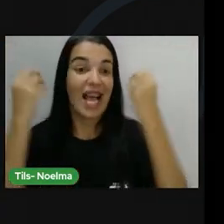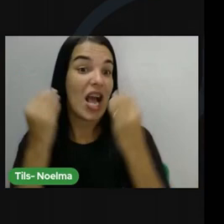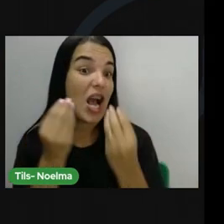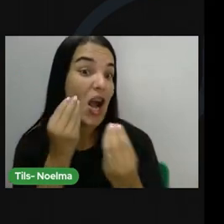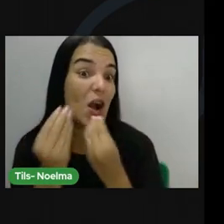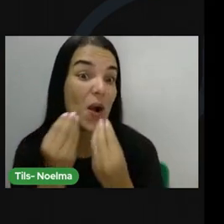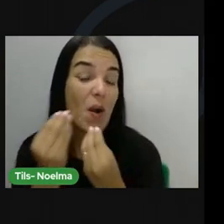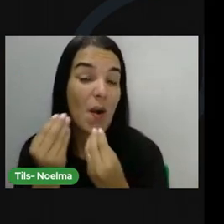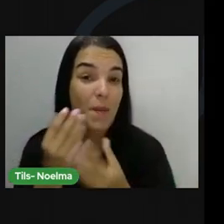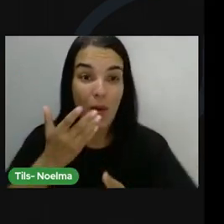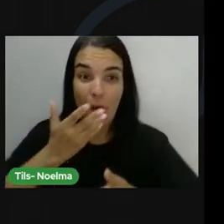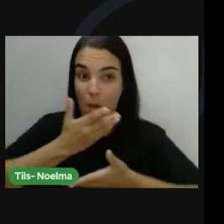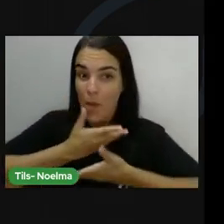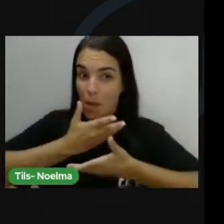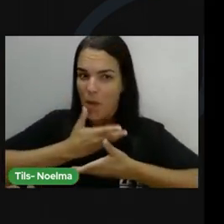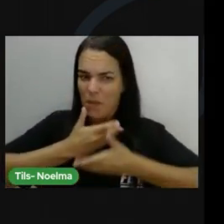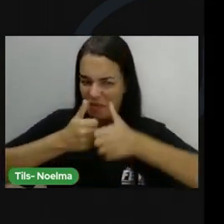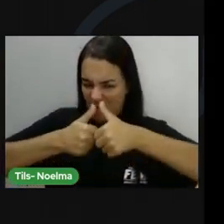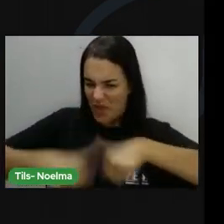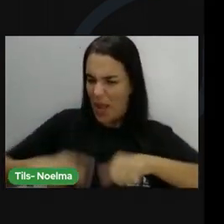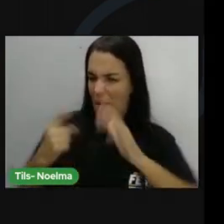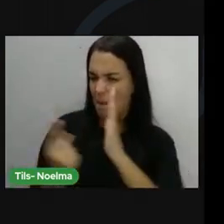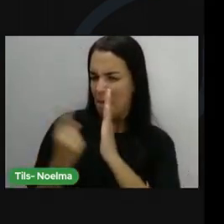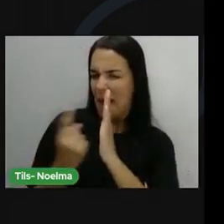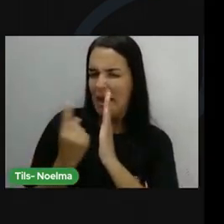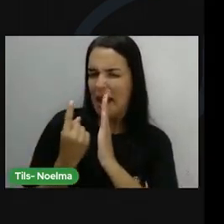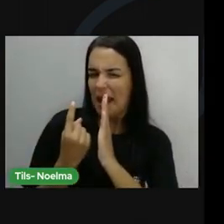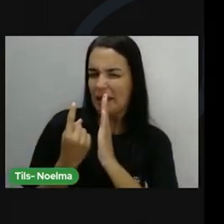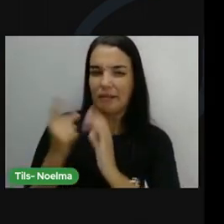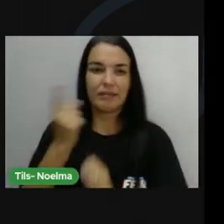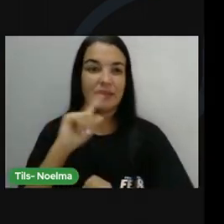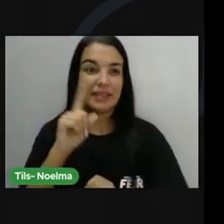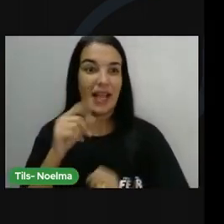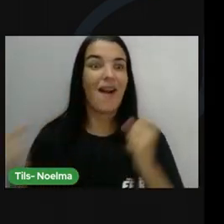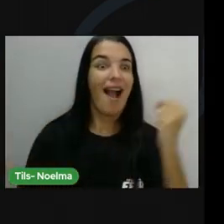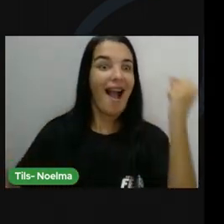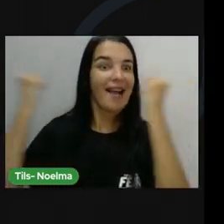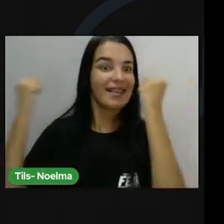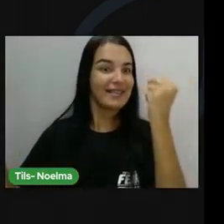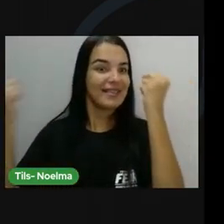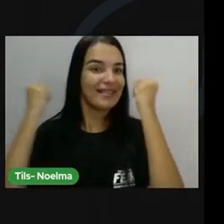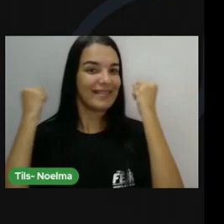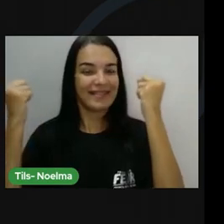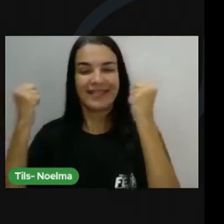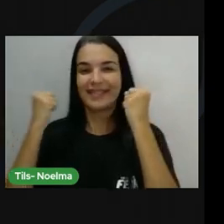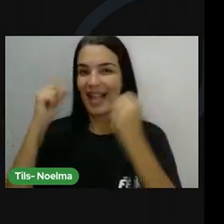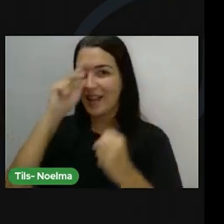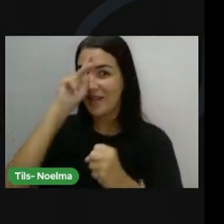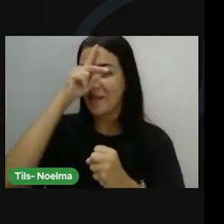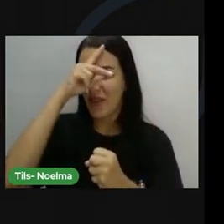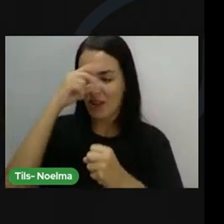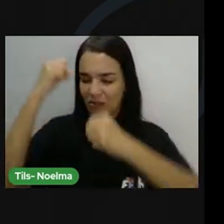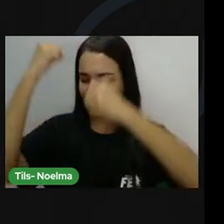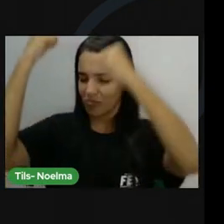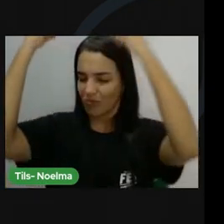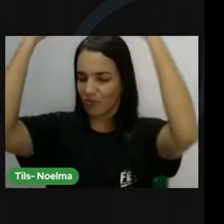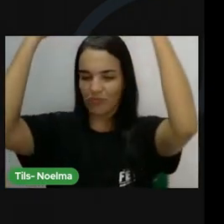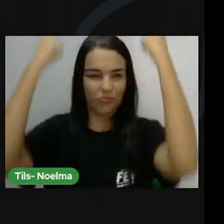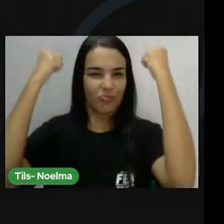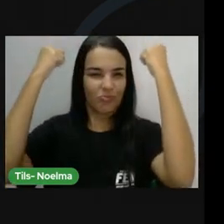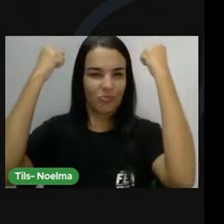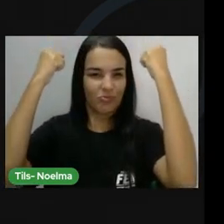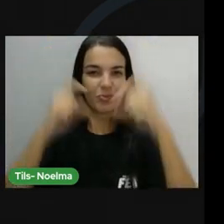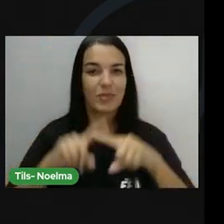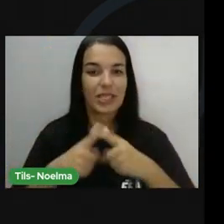nosso corpo não foi feito para ficar parado. São as atividades físicas que nos tornam fortes e flexíveis. Se